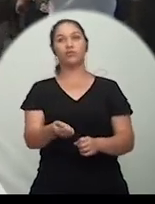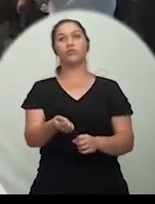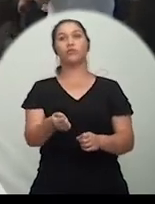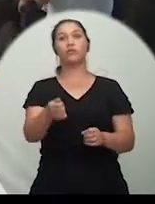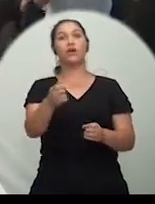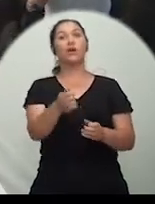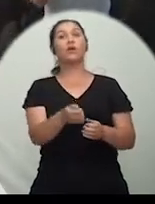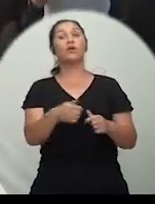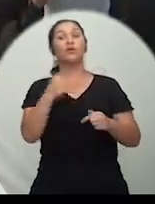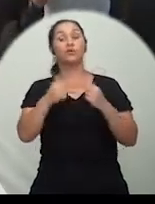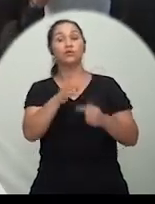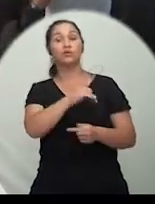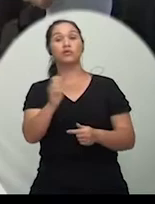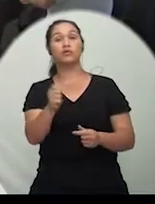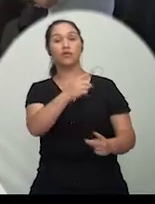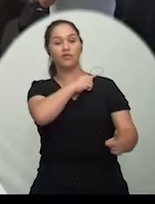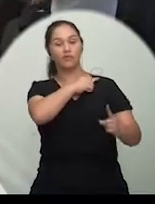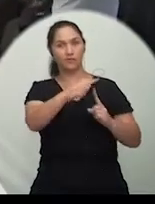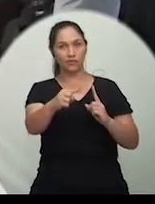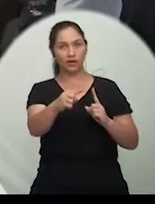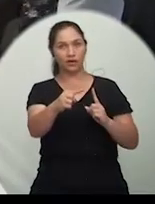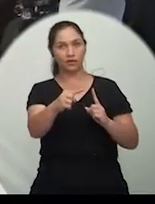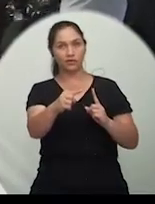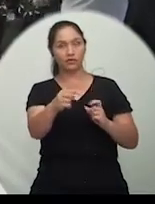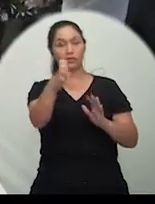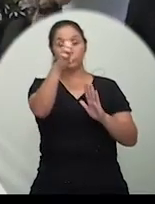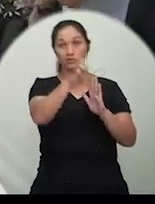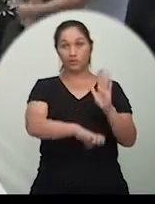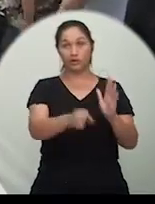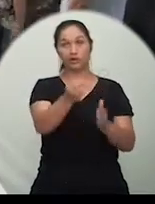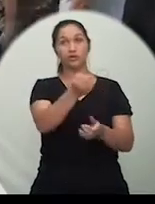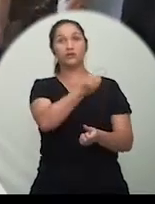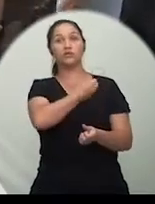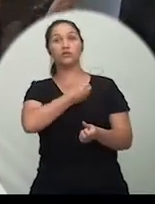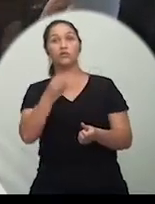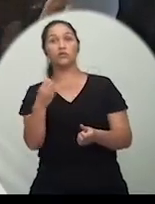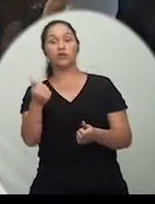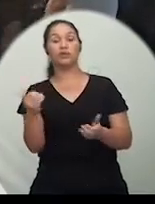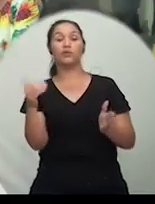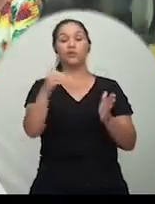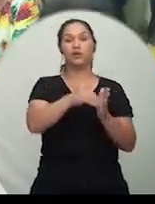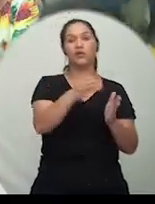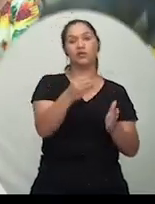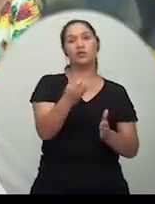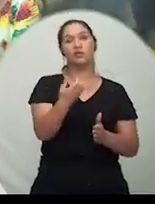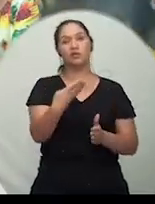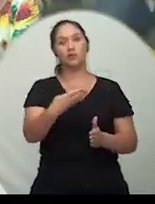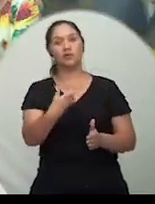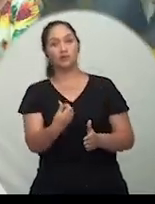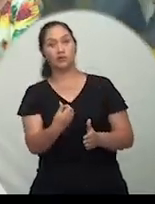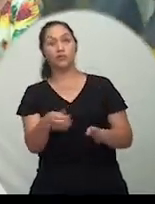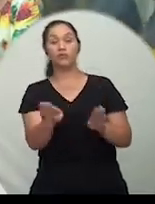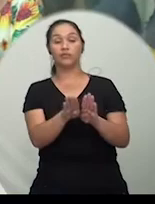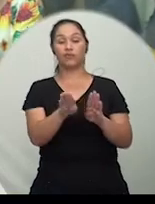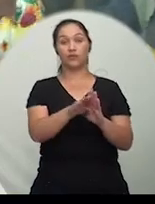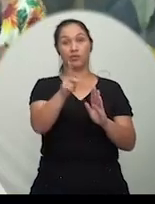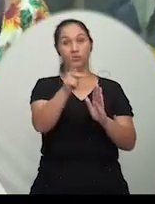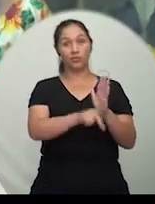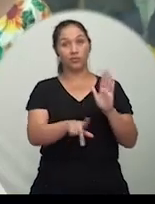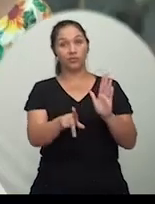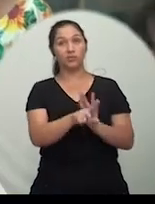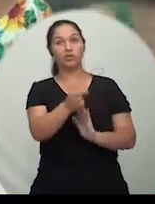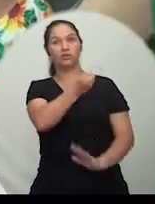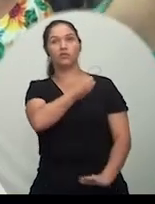092/18. Veto às emendas 01 a 046 do PS 105/18. PS